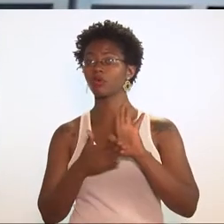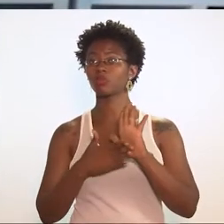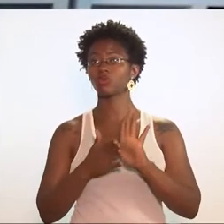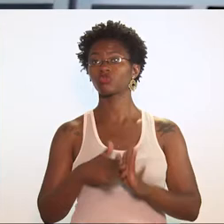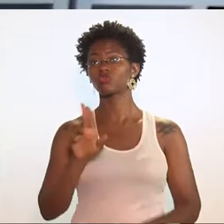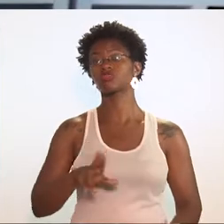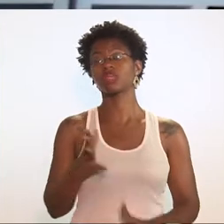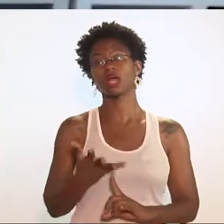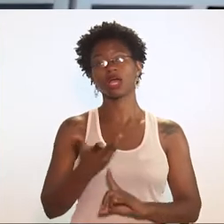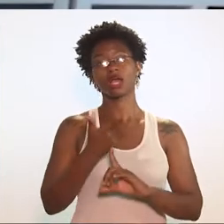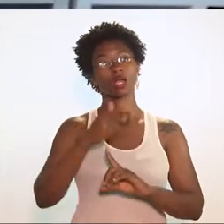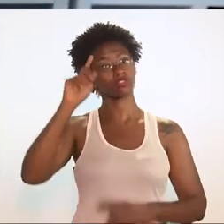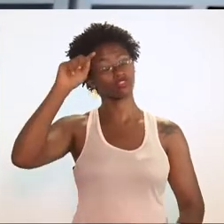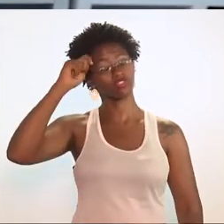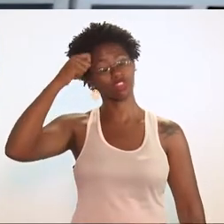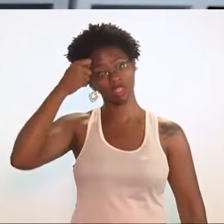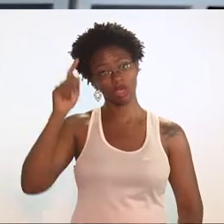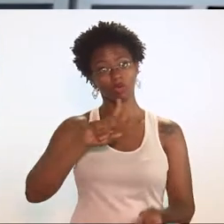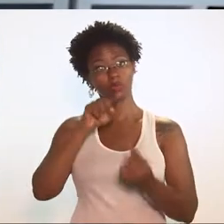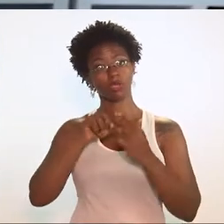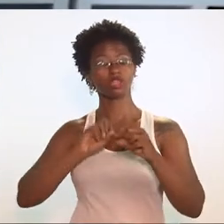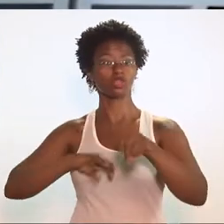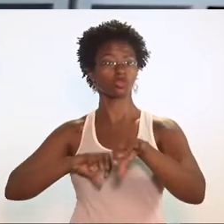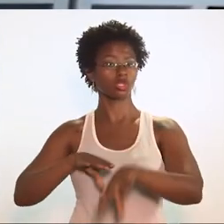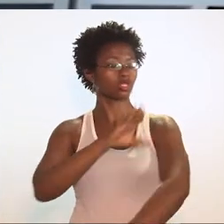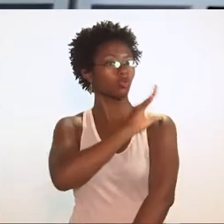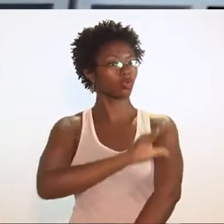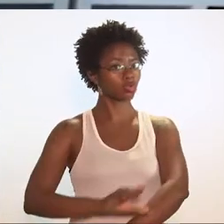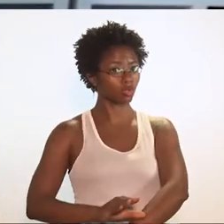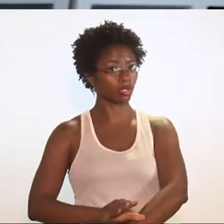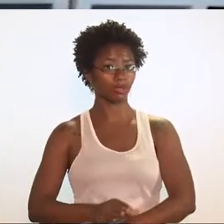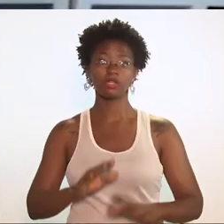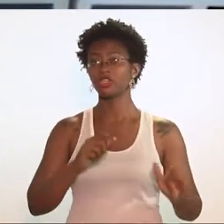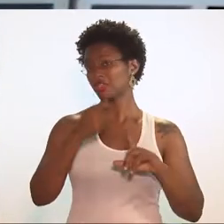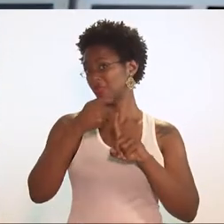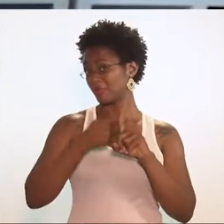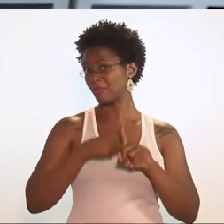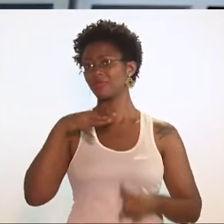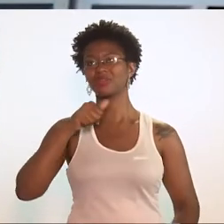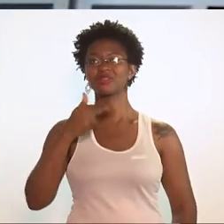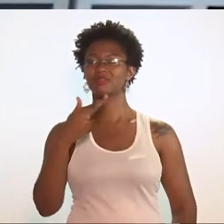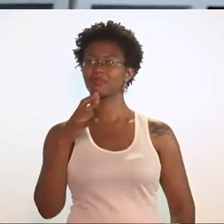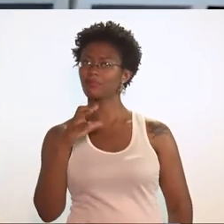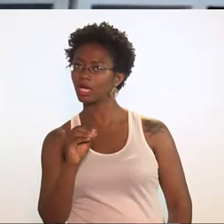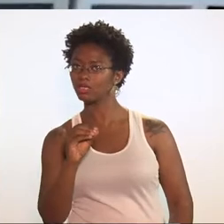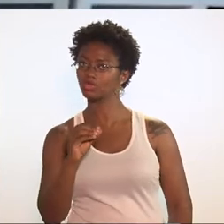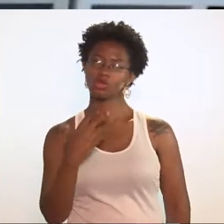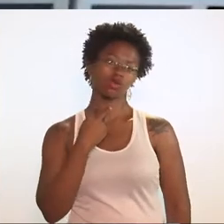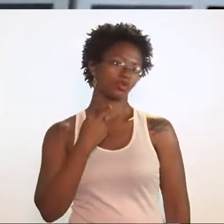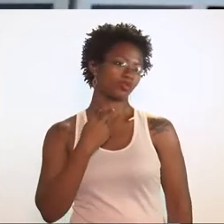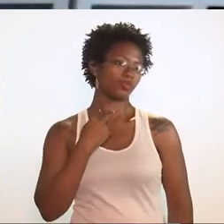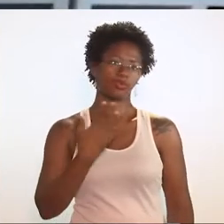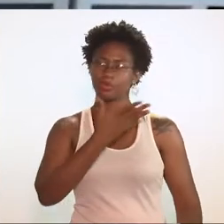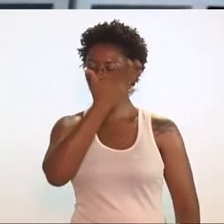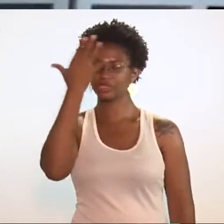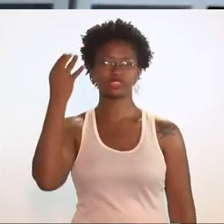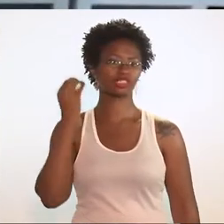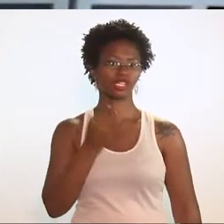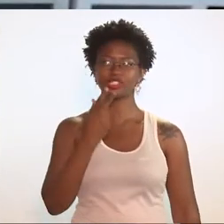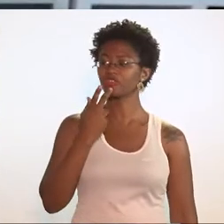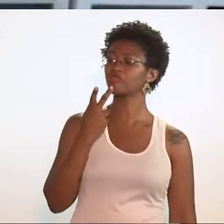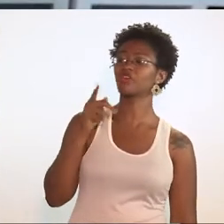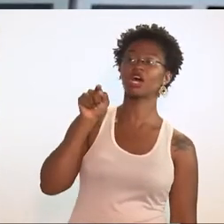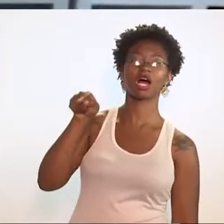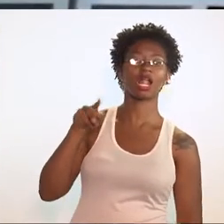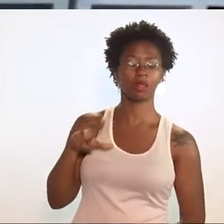usar a arte negra como veículo de educação e cultura. E estando no mês de março, não poderíamos deixar de lançar